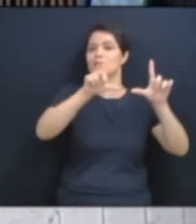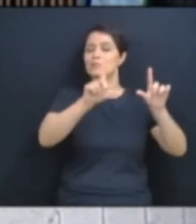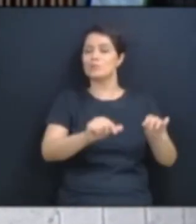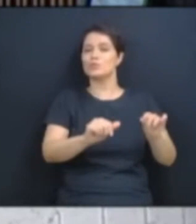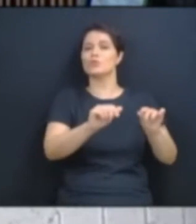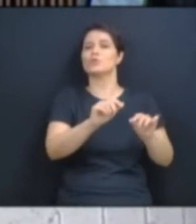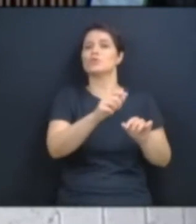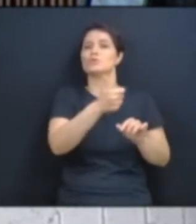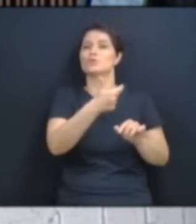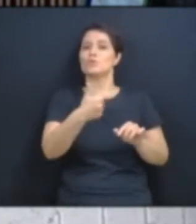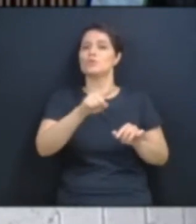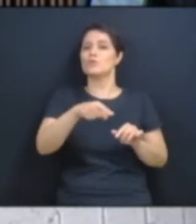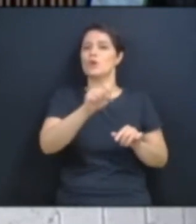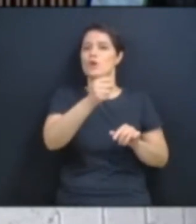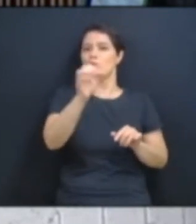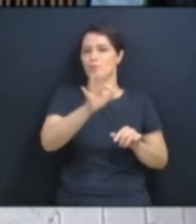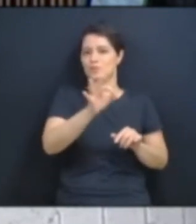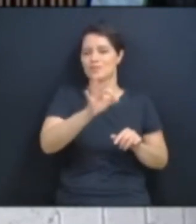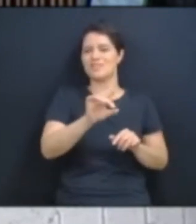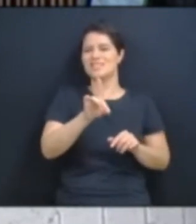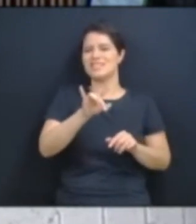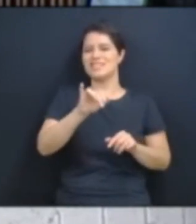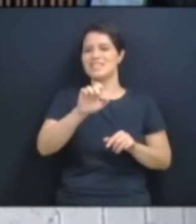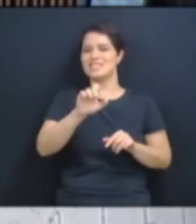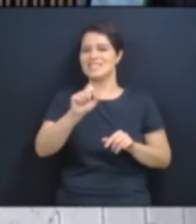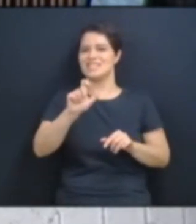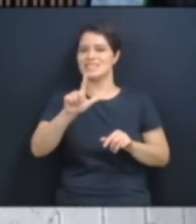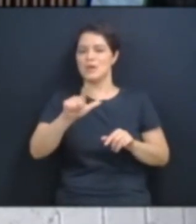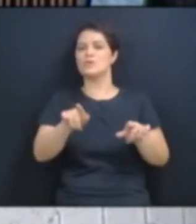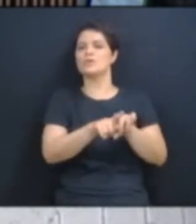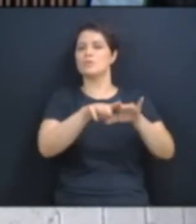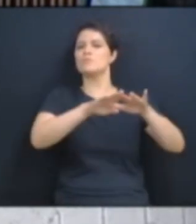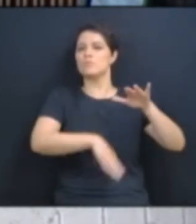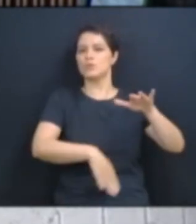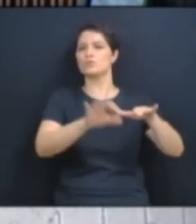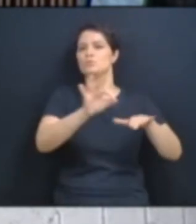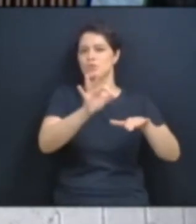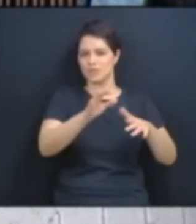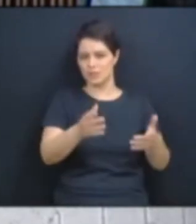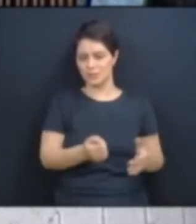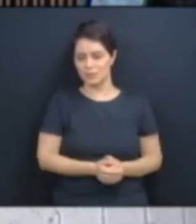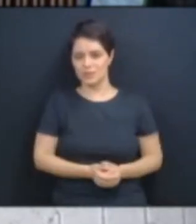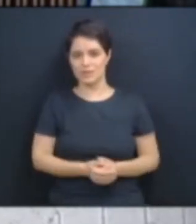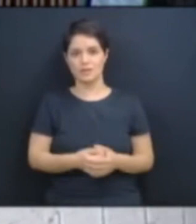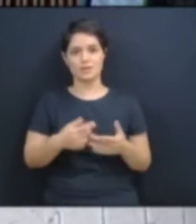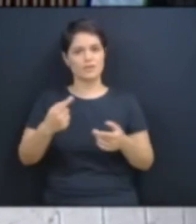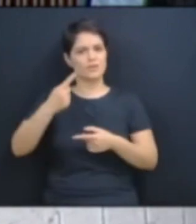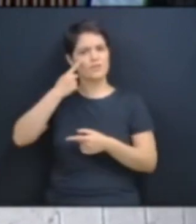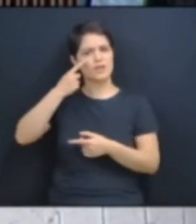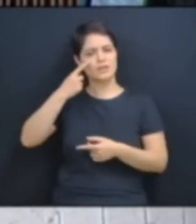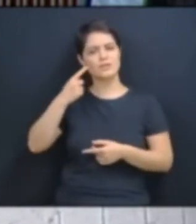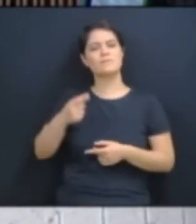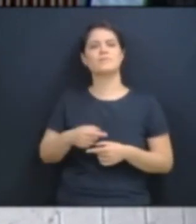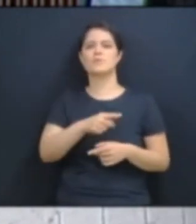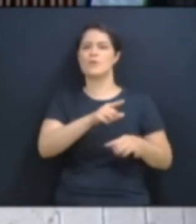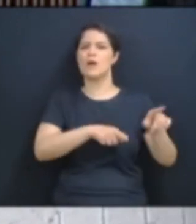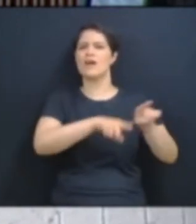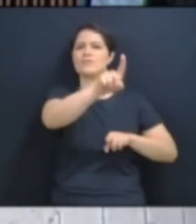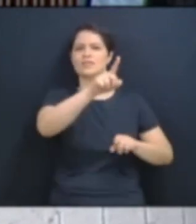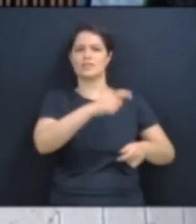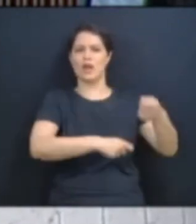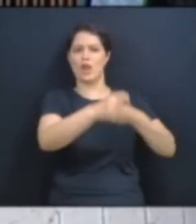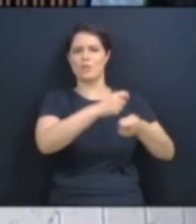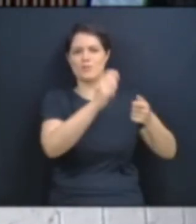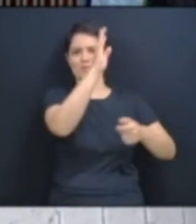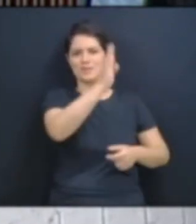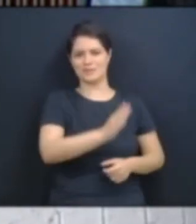nosso país e para o desenvolvimento da nossa economia. Presidente, o pedágio tem sido tema de debate dessa casa por meio de